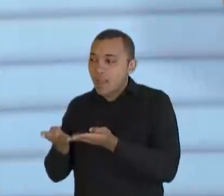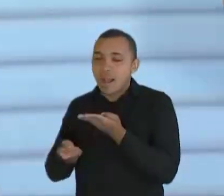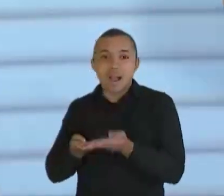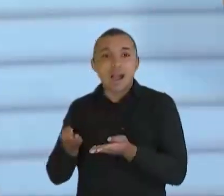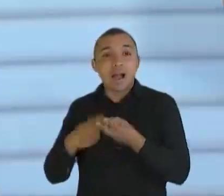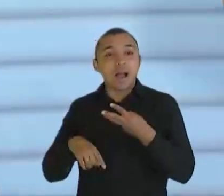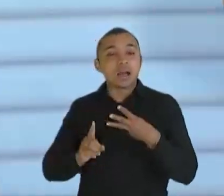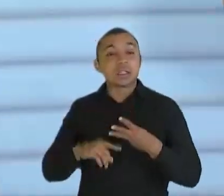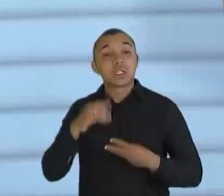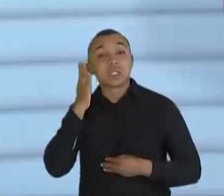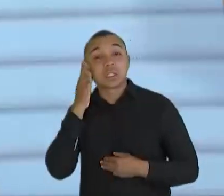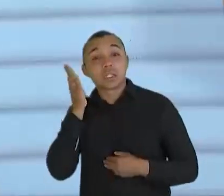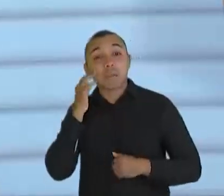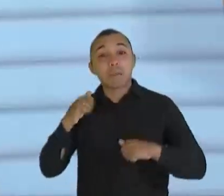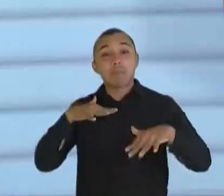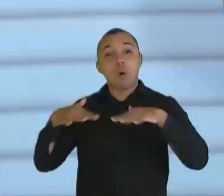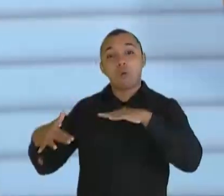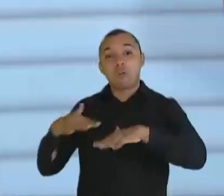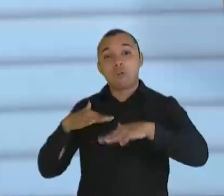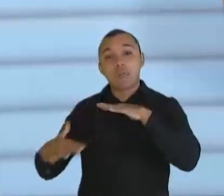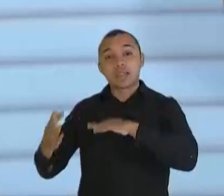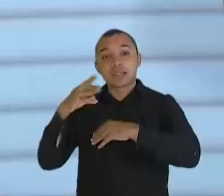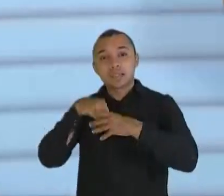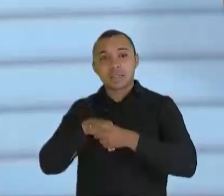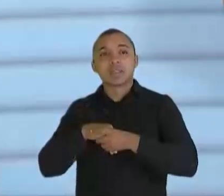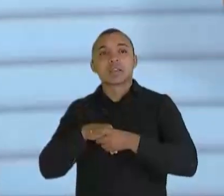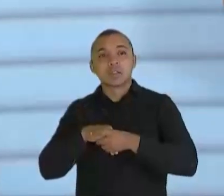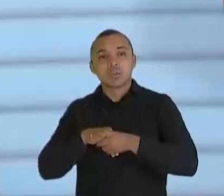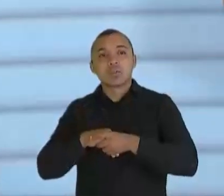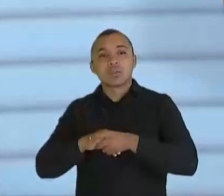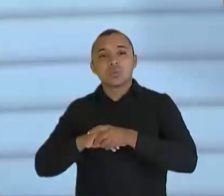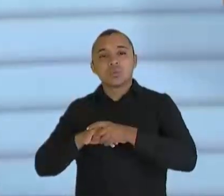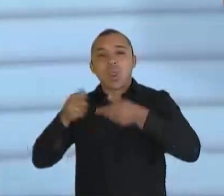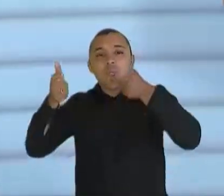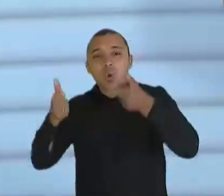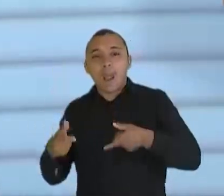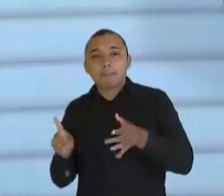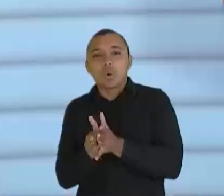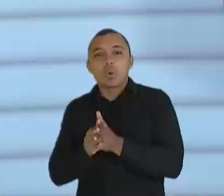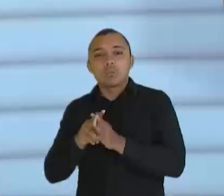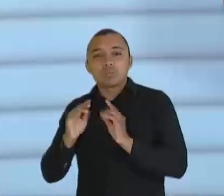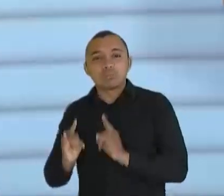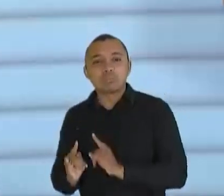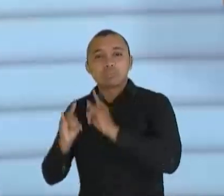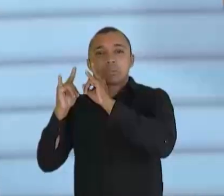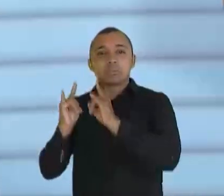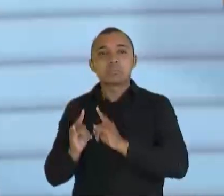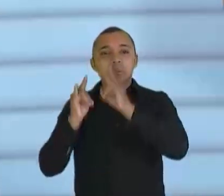com os movimentos, nos conjuntos dos movimentos sociais populares de habitação, né,